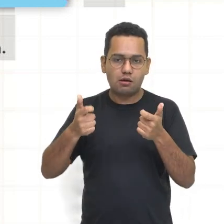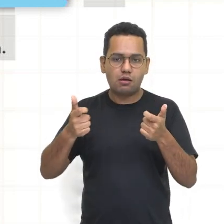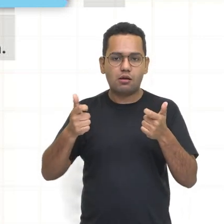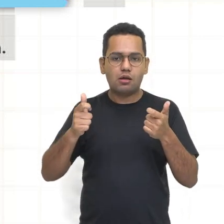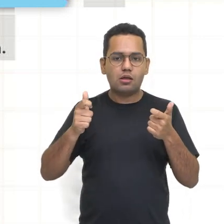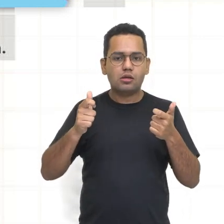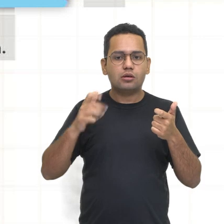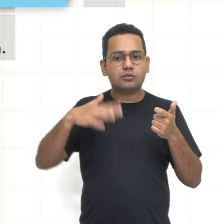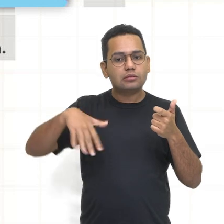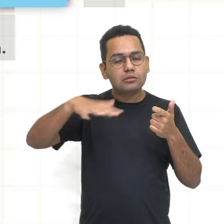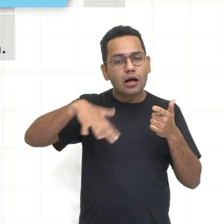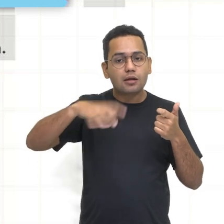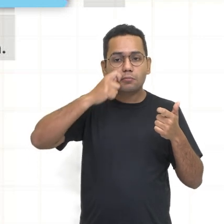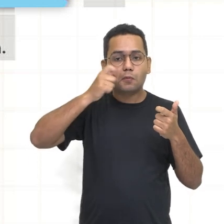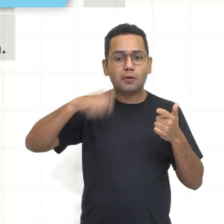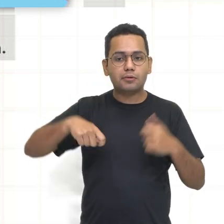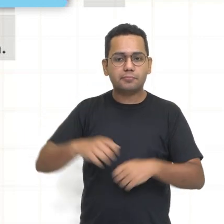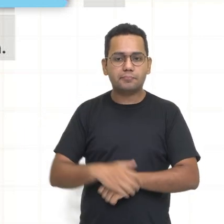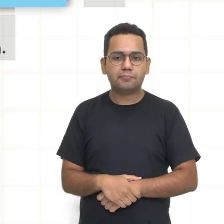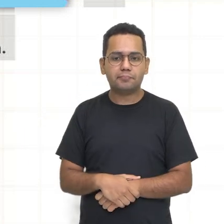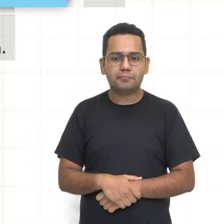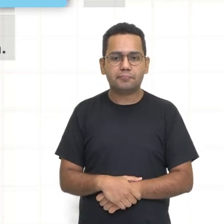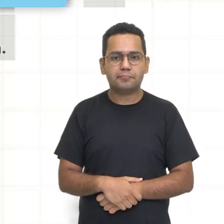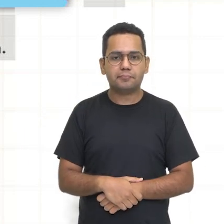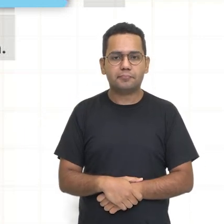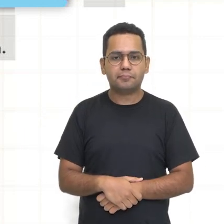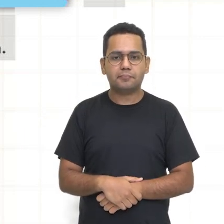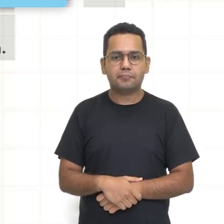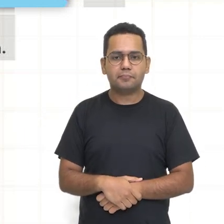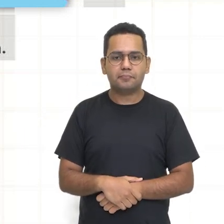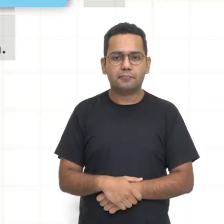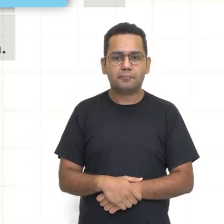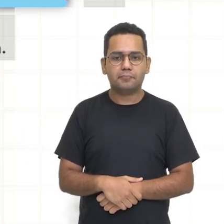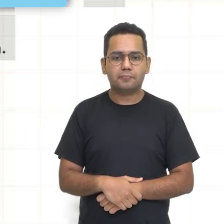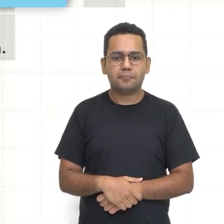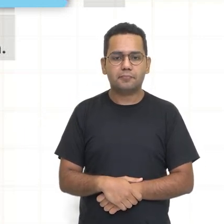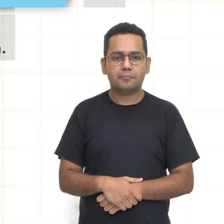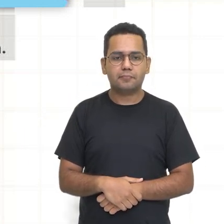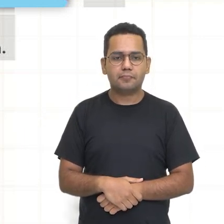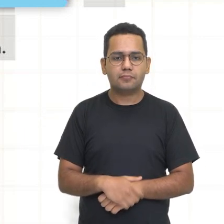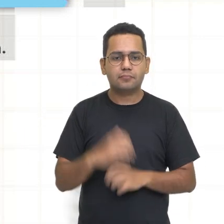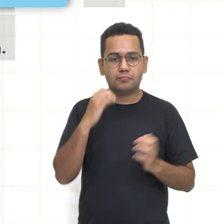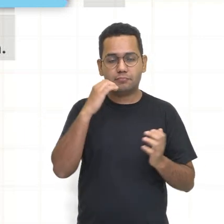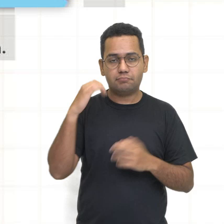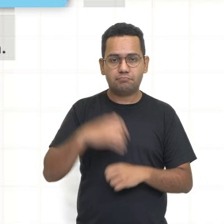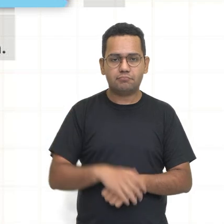colocados e foram instituídos no território ucraniano, ok?